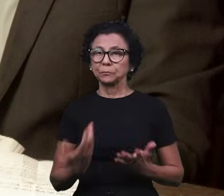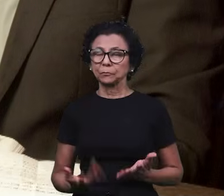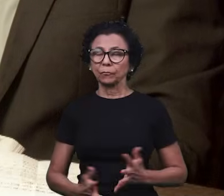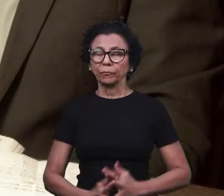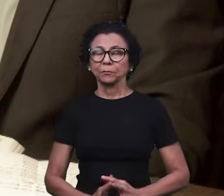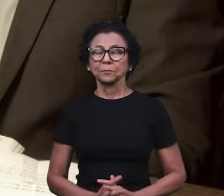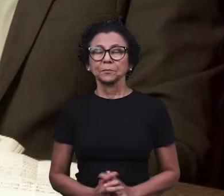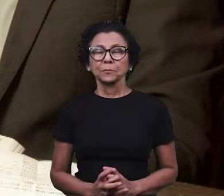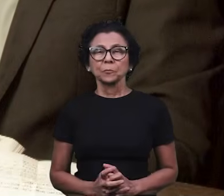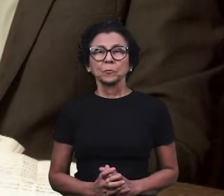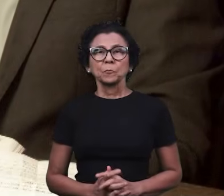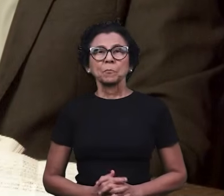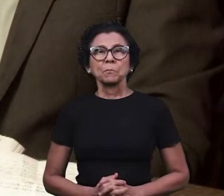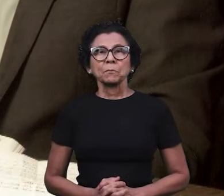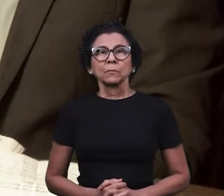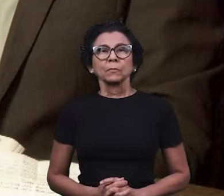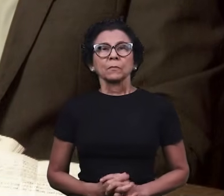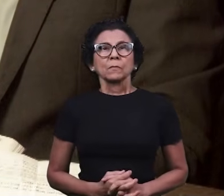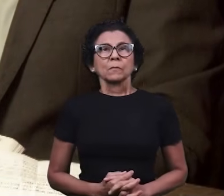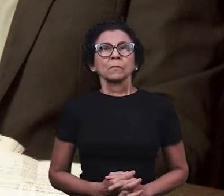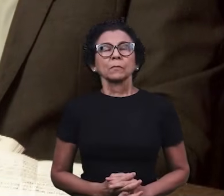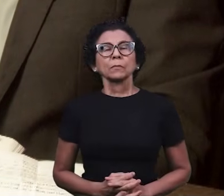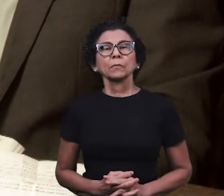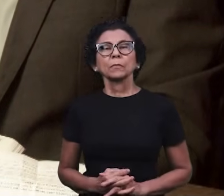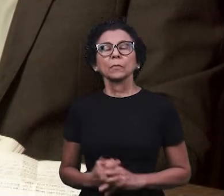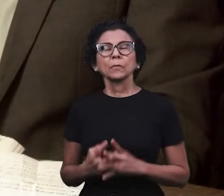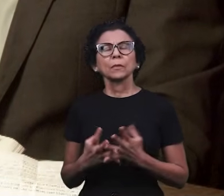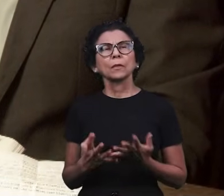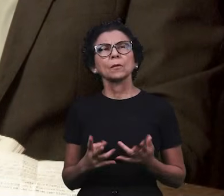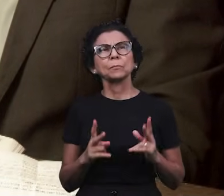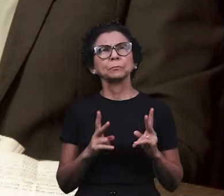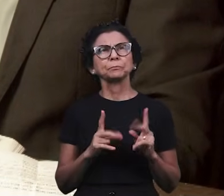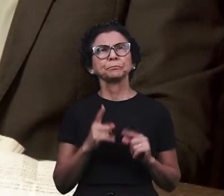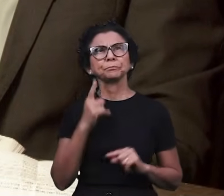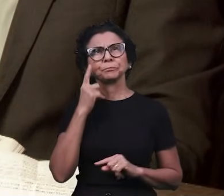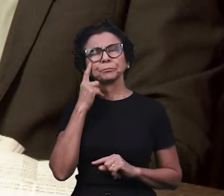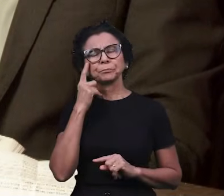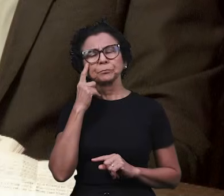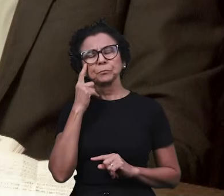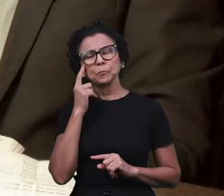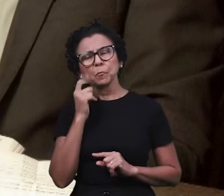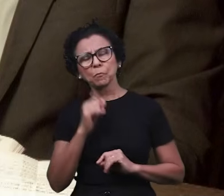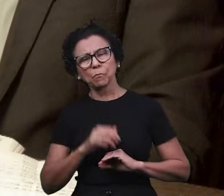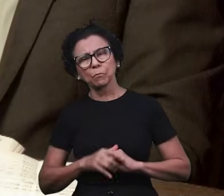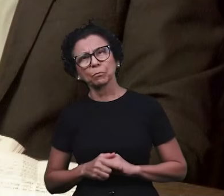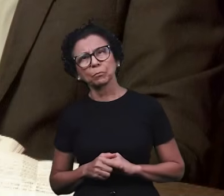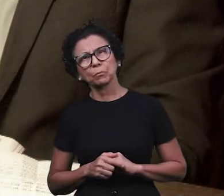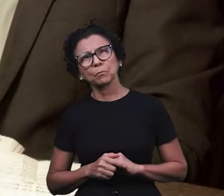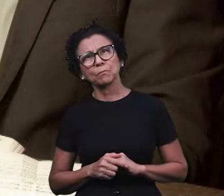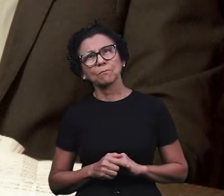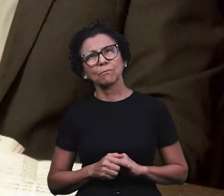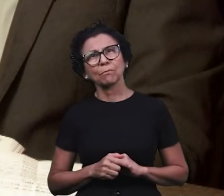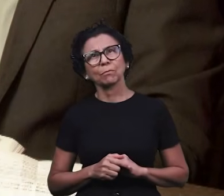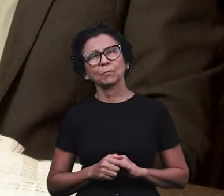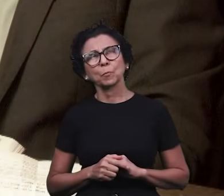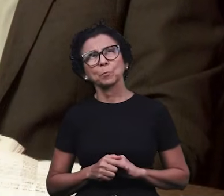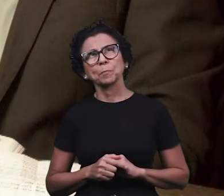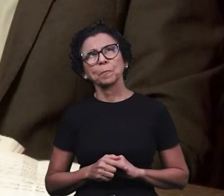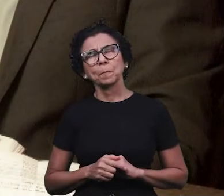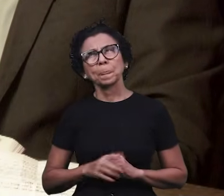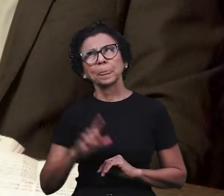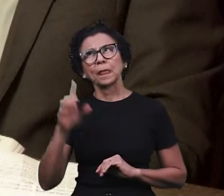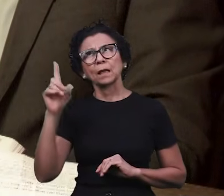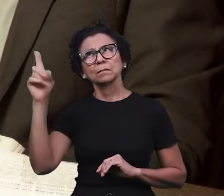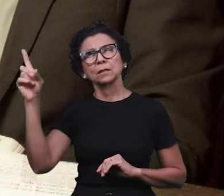quando nós entramos nessa parte, aí nós vamos ver algo que, às vezes, alguém pode pensar, Deus escolheu